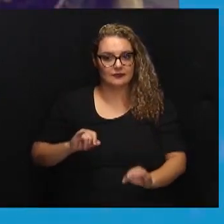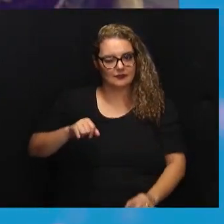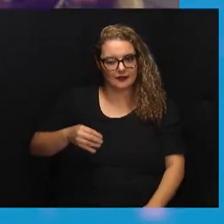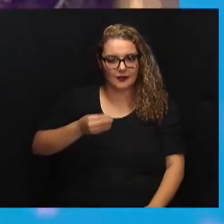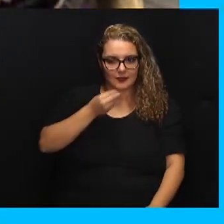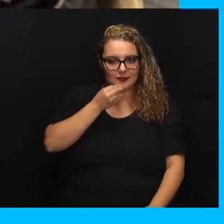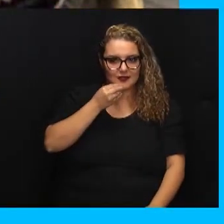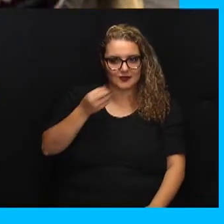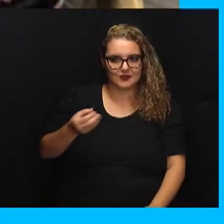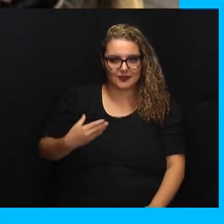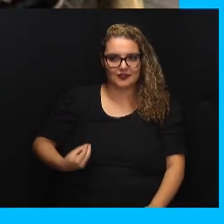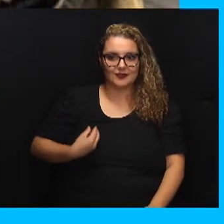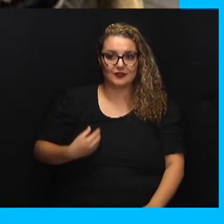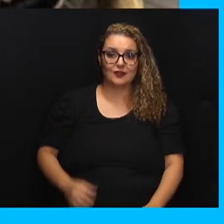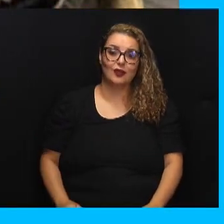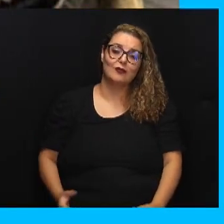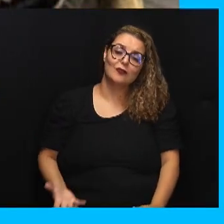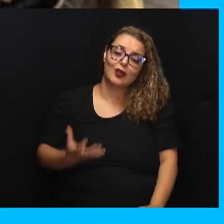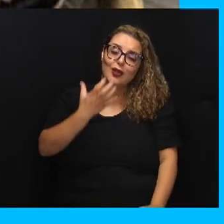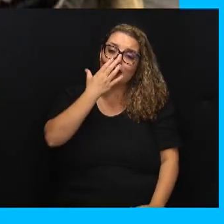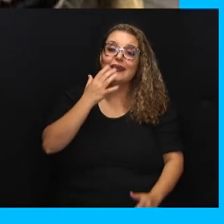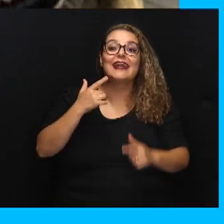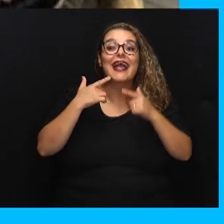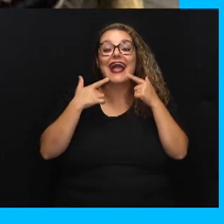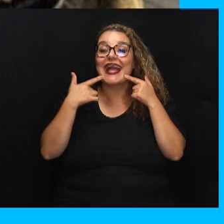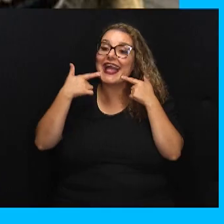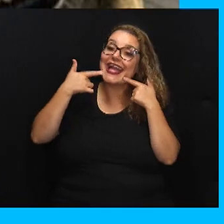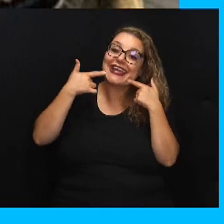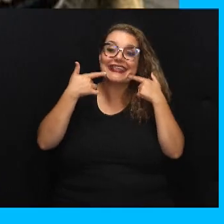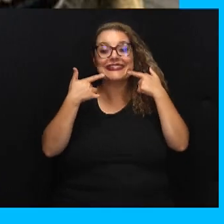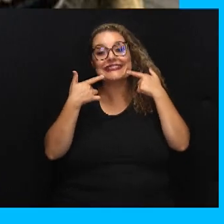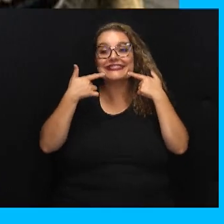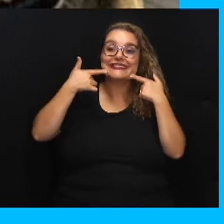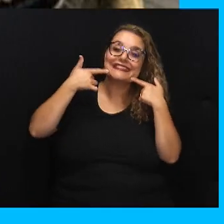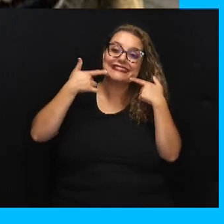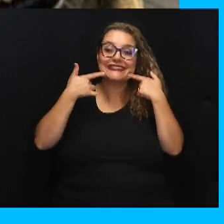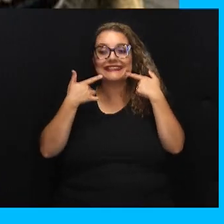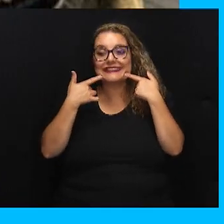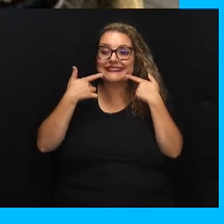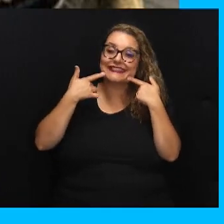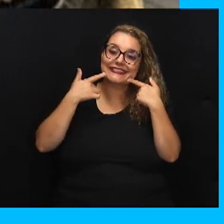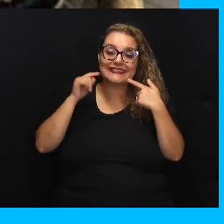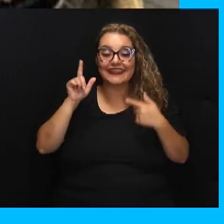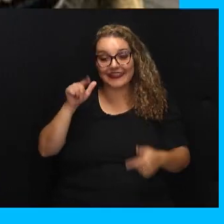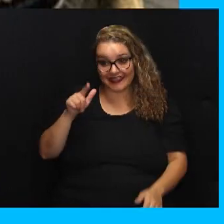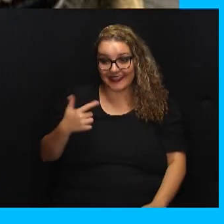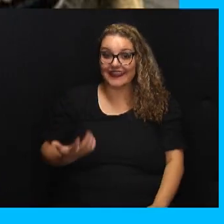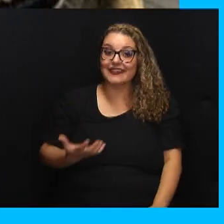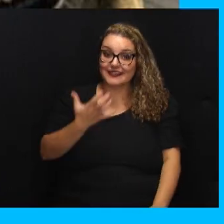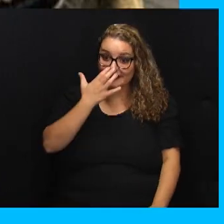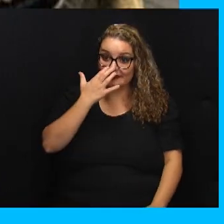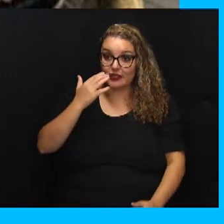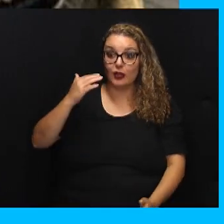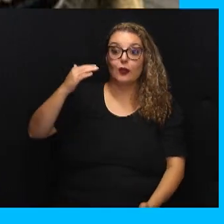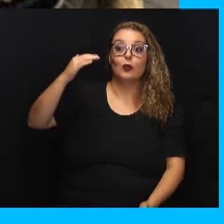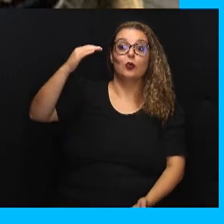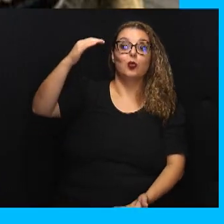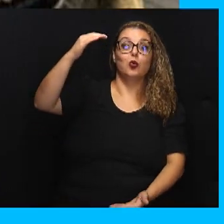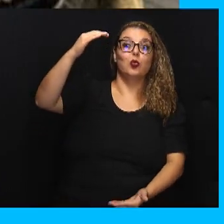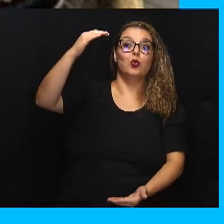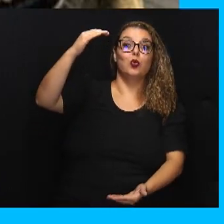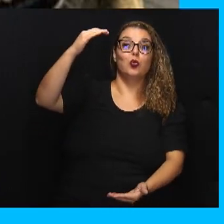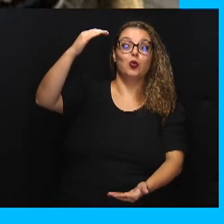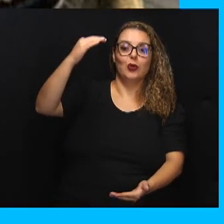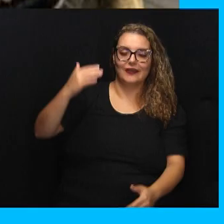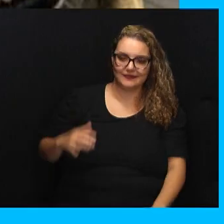doguinho? Essa cachorrinha toda sorridente é a Tiana. Ela é uma cachorra de porte grande e muito